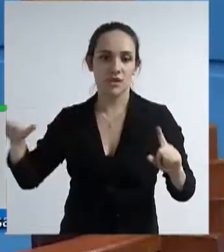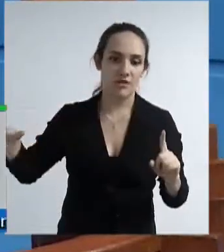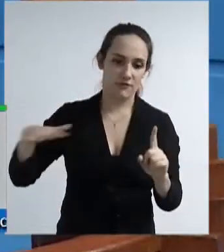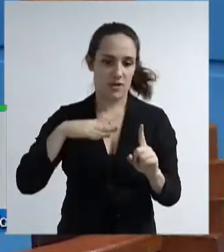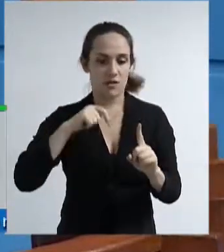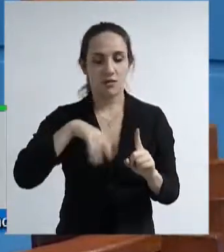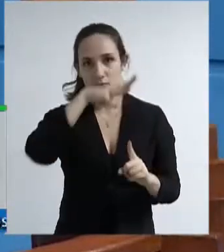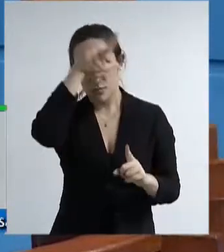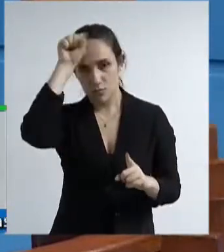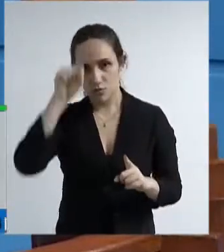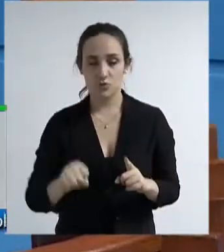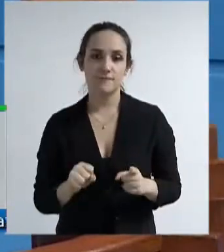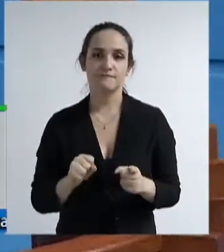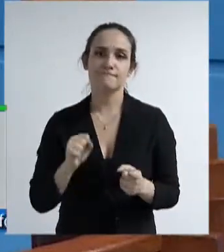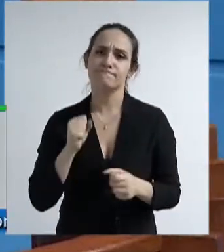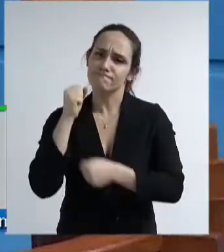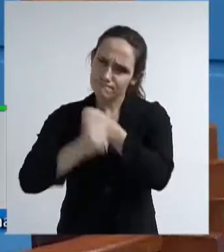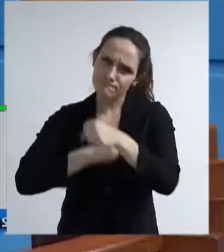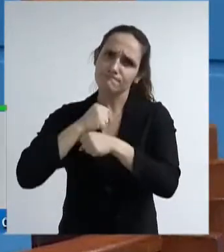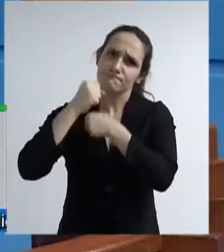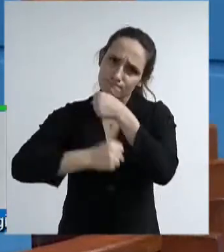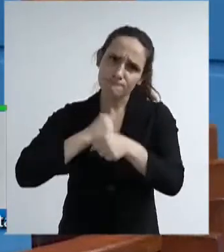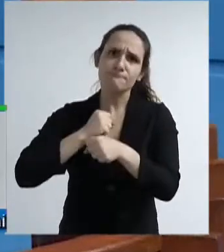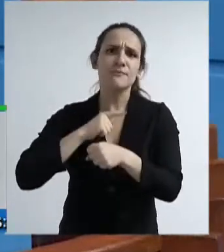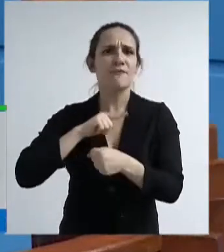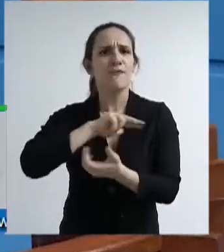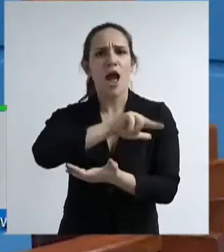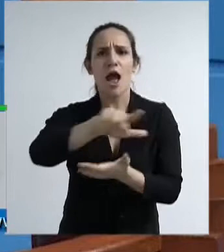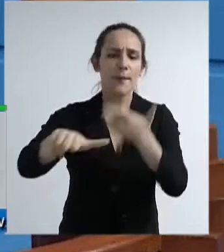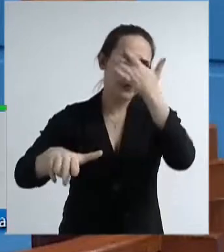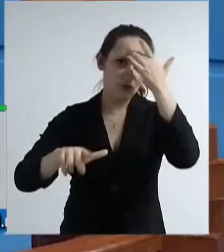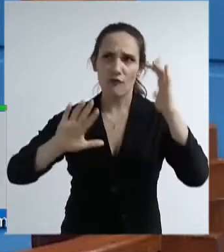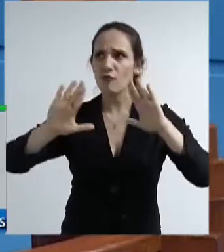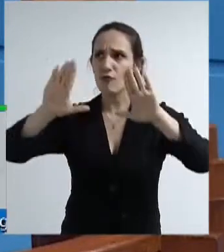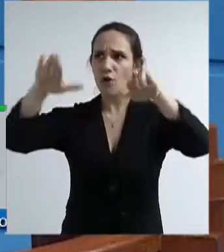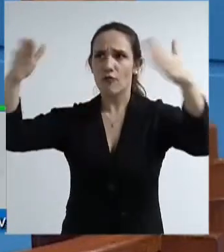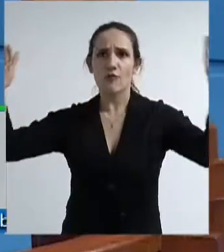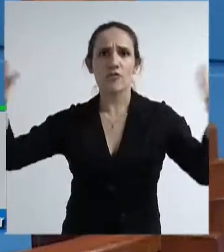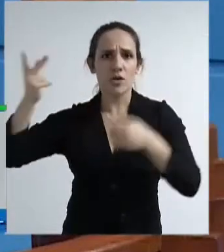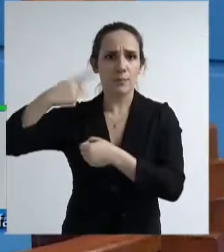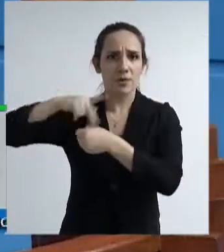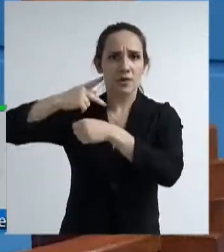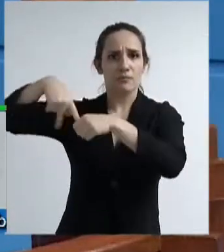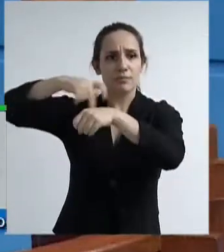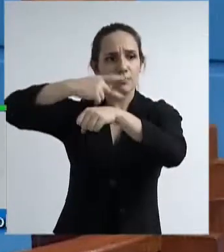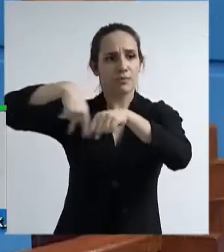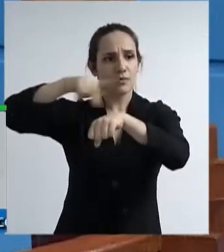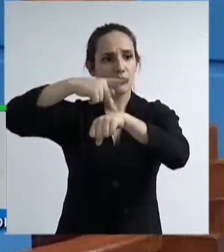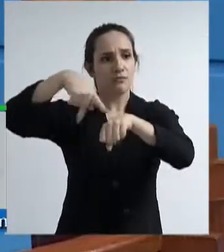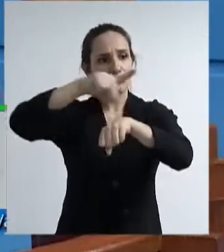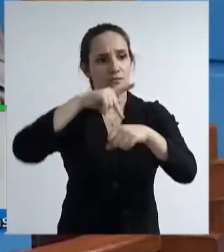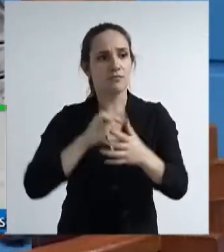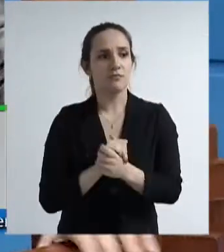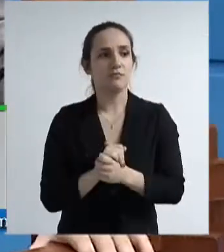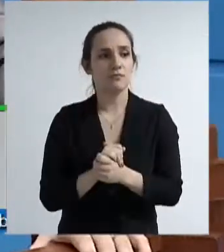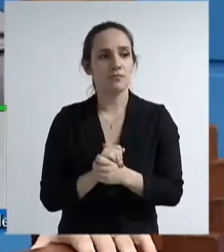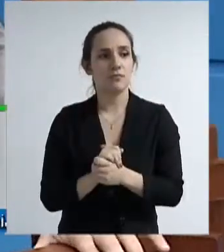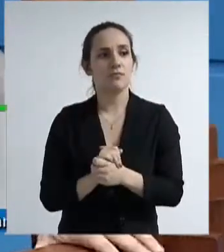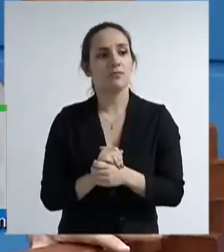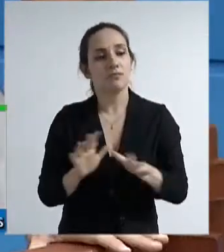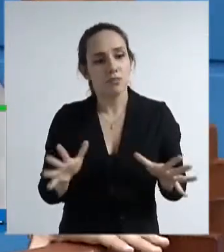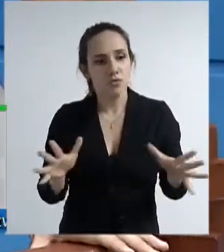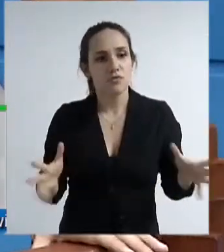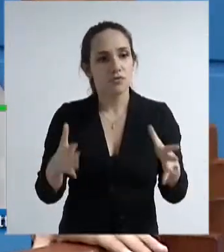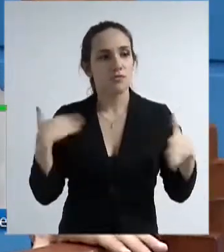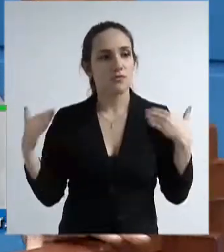Sul. Todo ano recebemos milhares de aventureiros que, com suas famílias, lotam pousadas e restaurantes nos locais